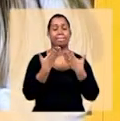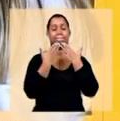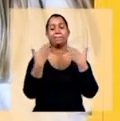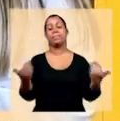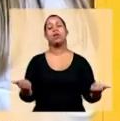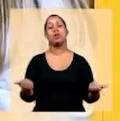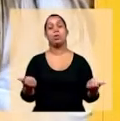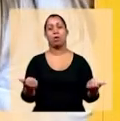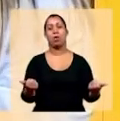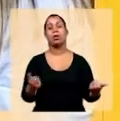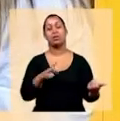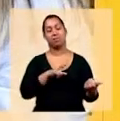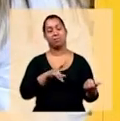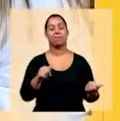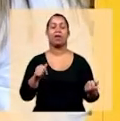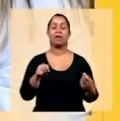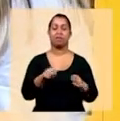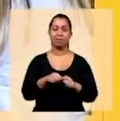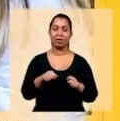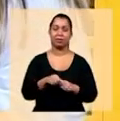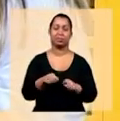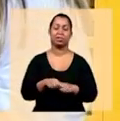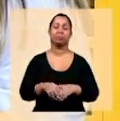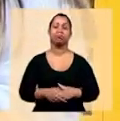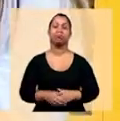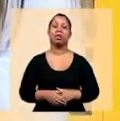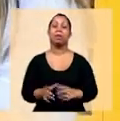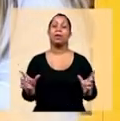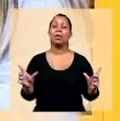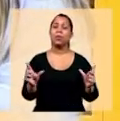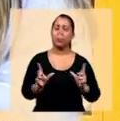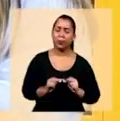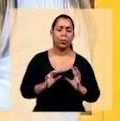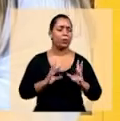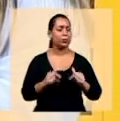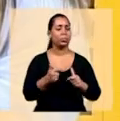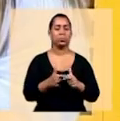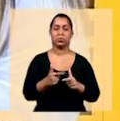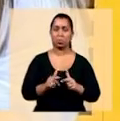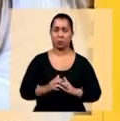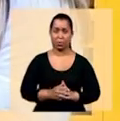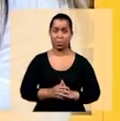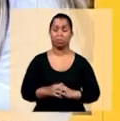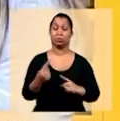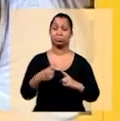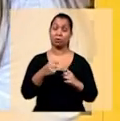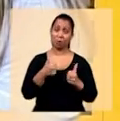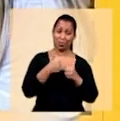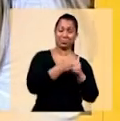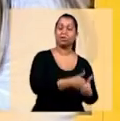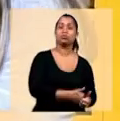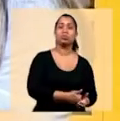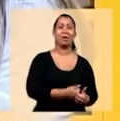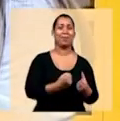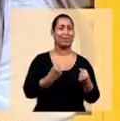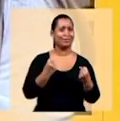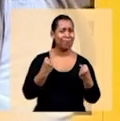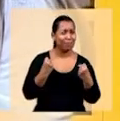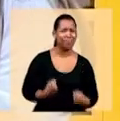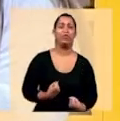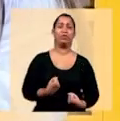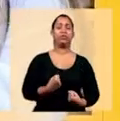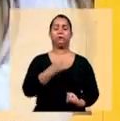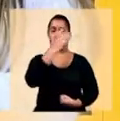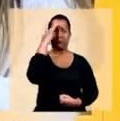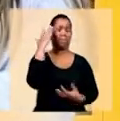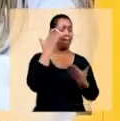utilizar, melhor ele vai poder fazer a sua gestão e minimizar todos esses problemas, porque o assédio moral, ele é tão grave